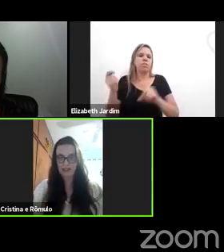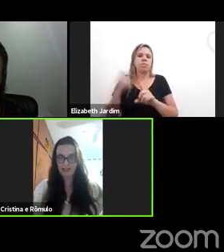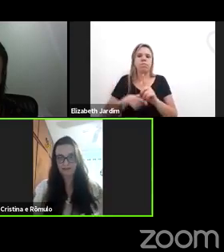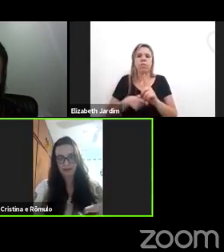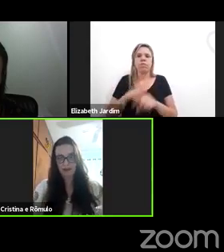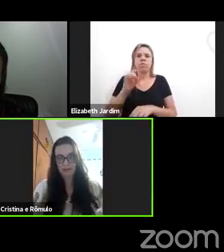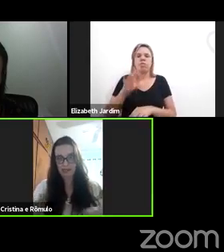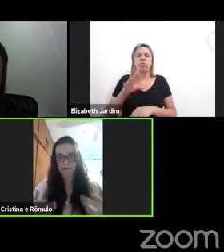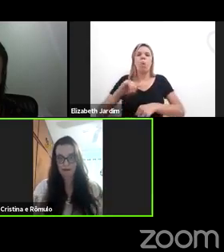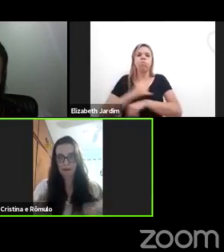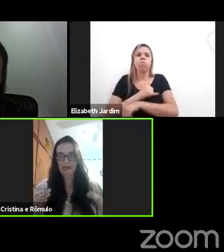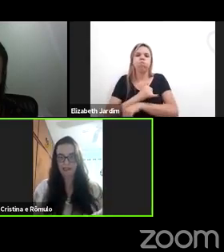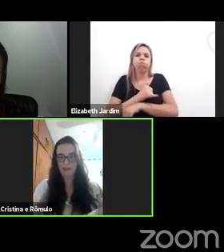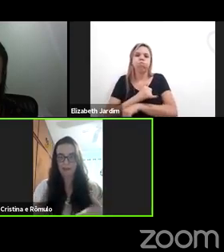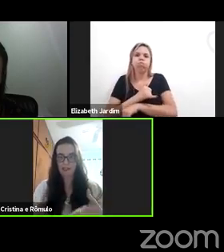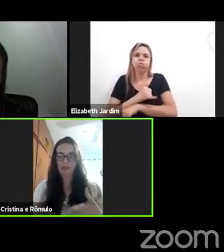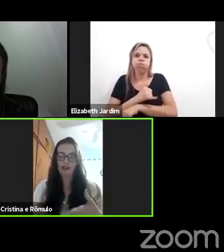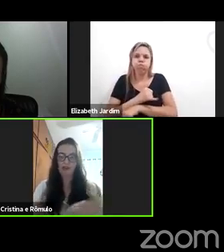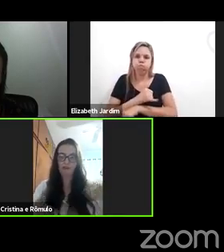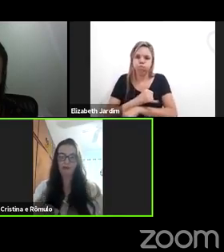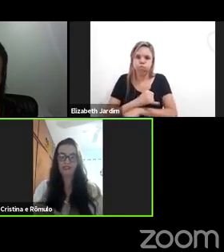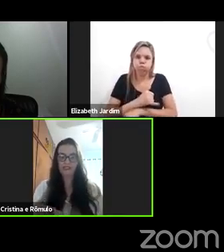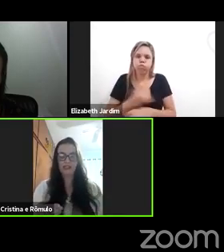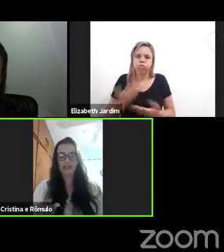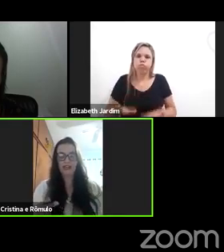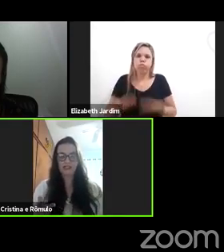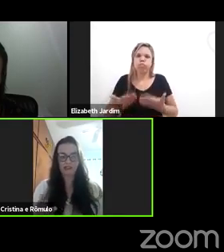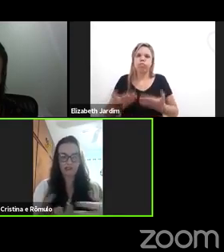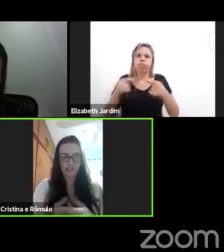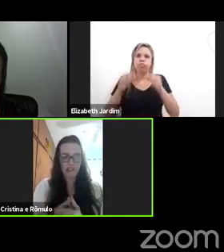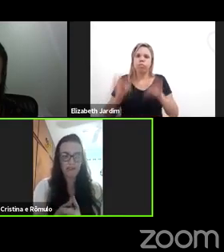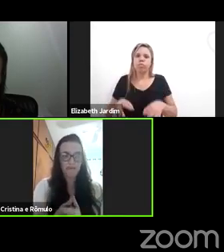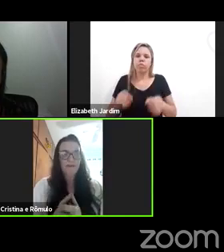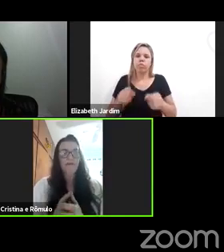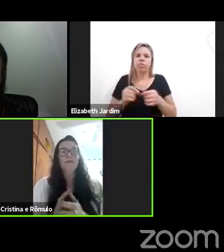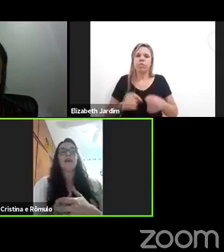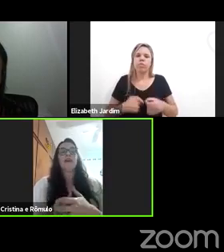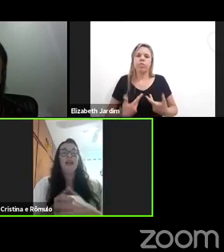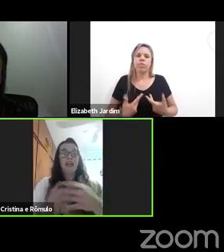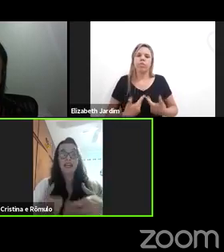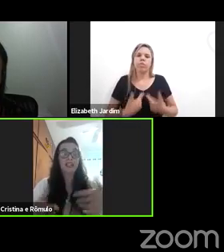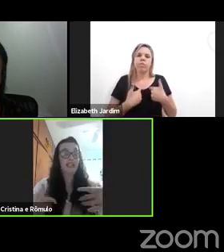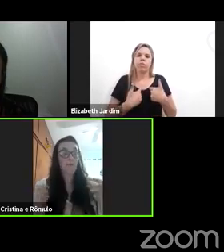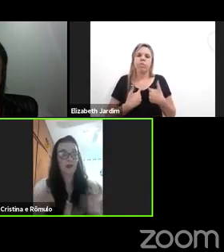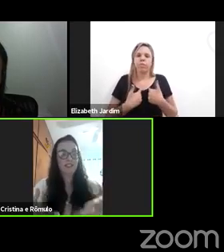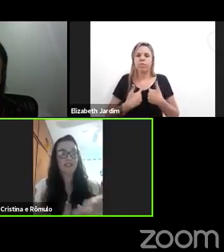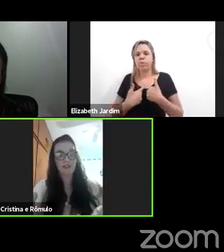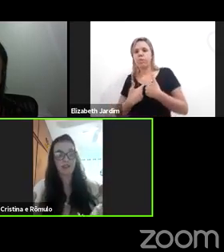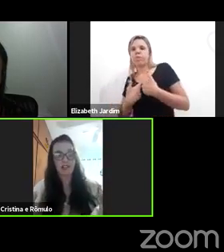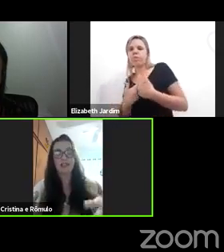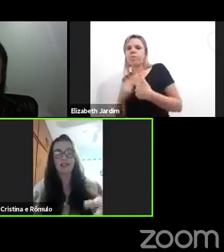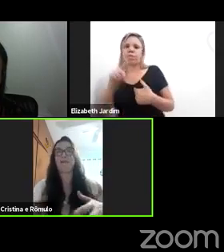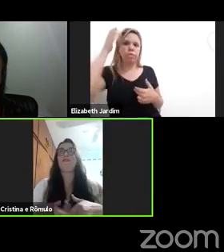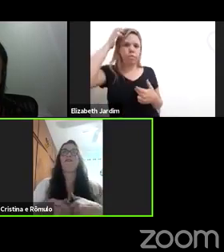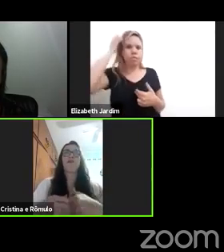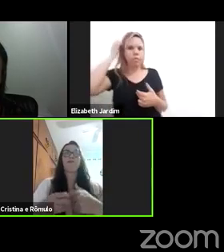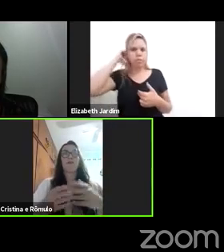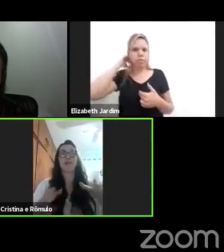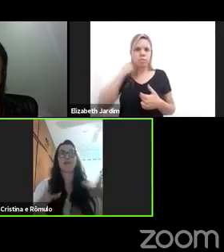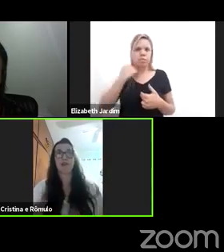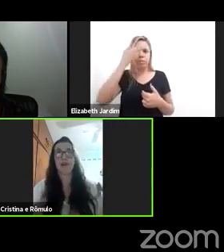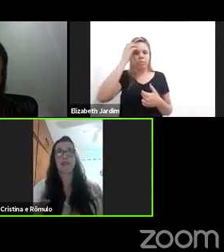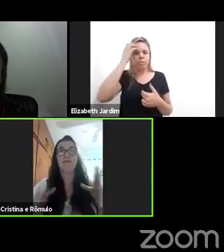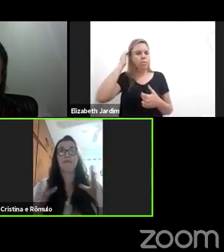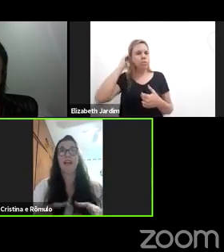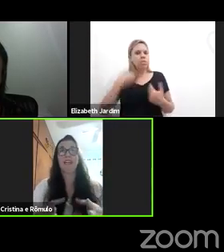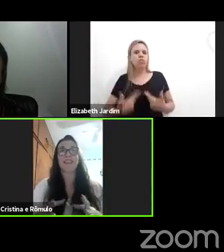ele engordar, para ele ter o peso correto para fazer a cirurgia. E depois da cirurgia também foi uma